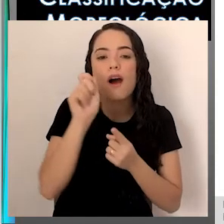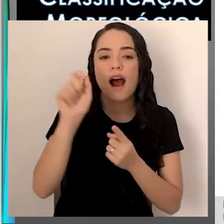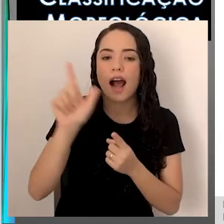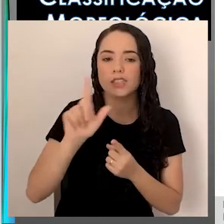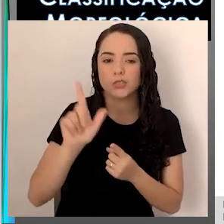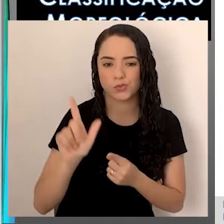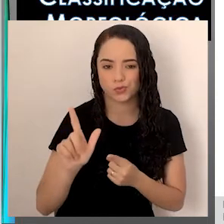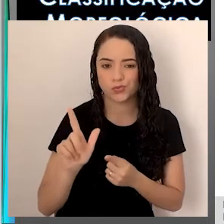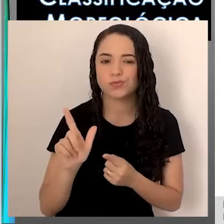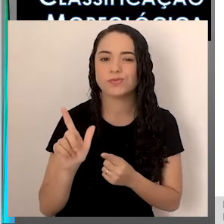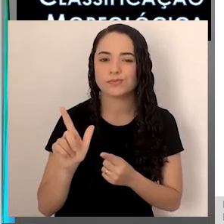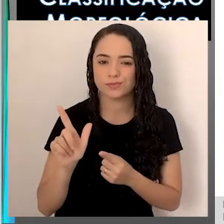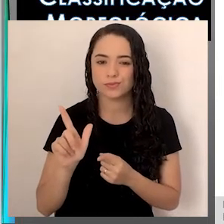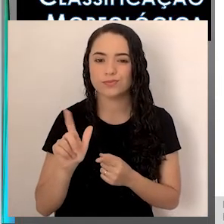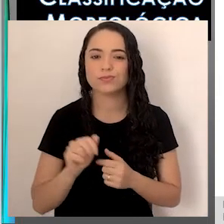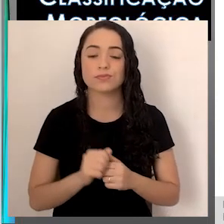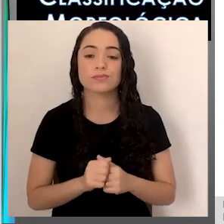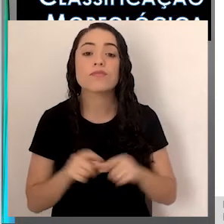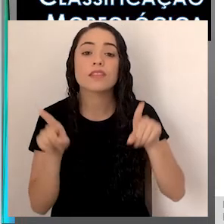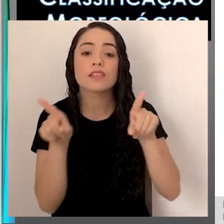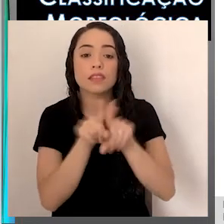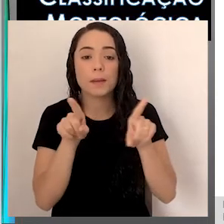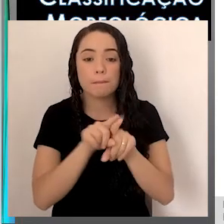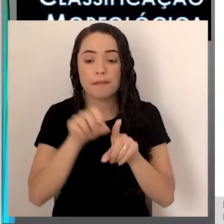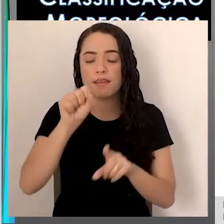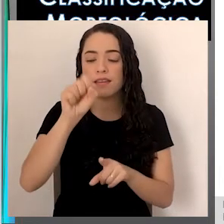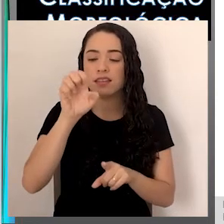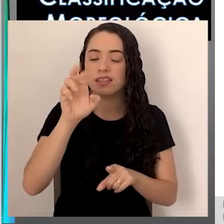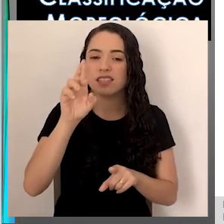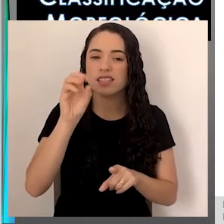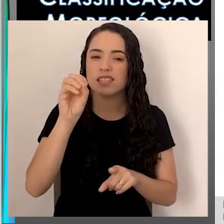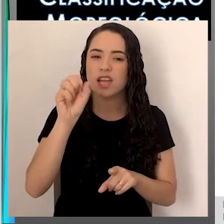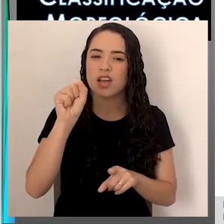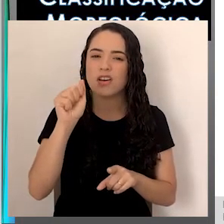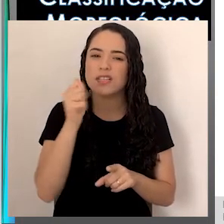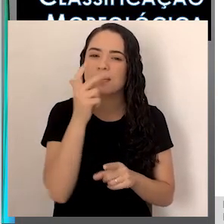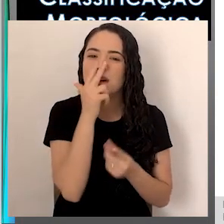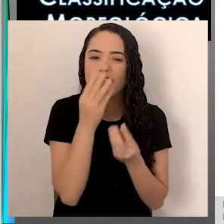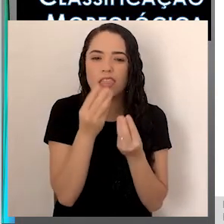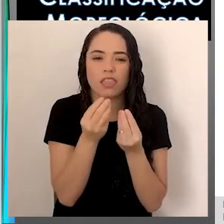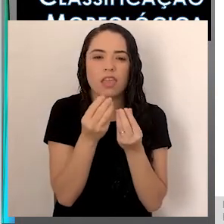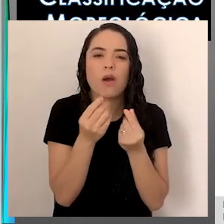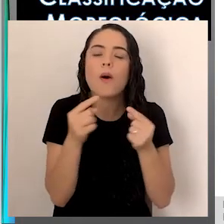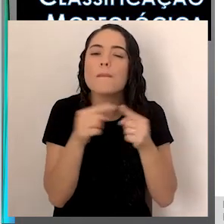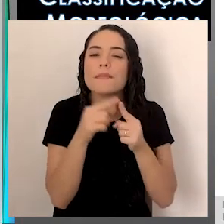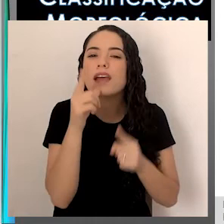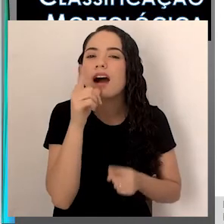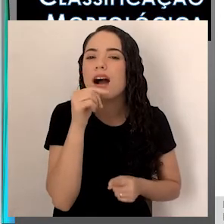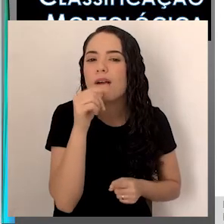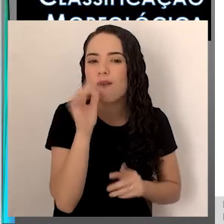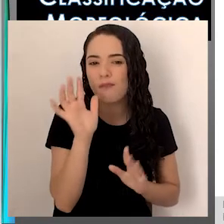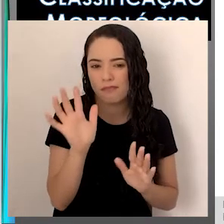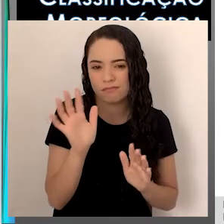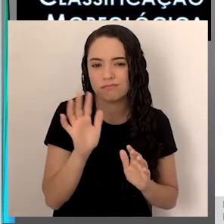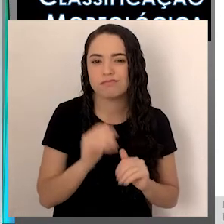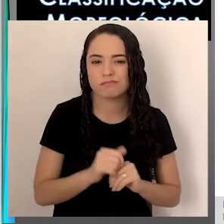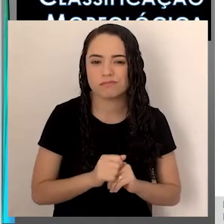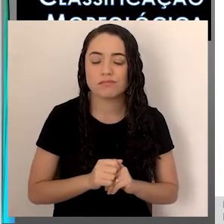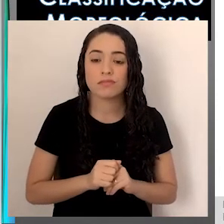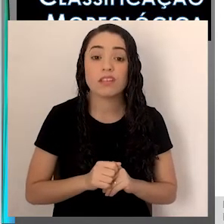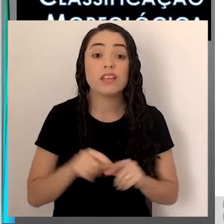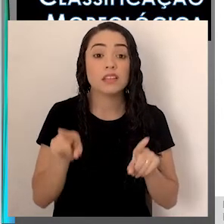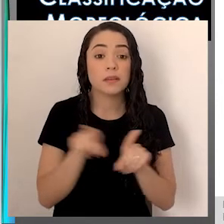coloração basofílica, ou seja, azul. A secreção serosa tem aspecto aquoso e é rico em